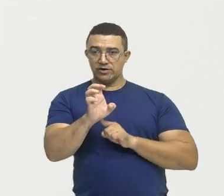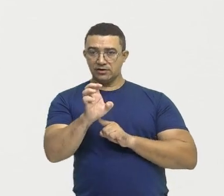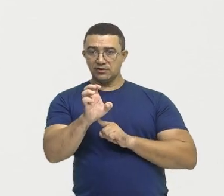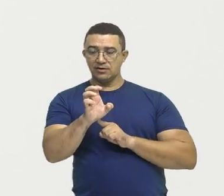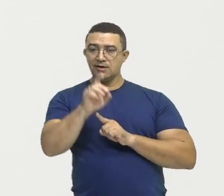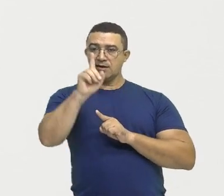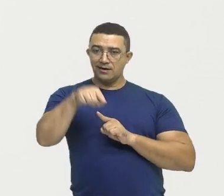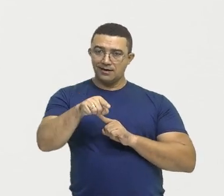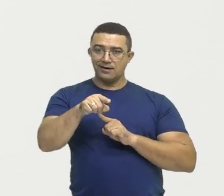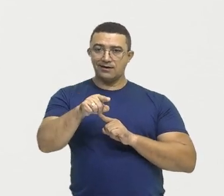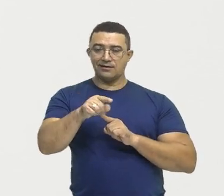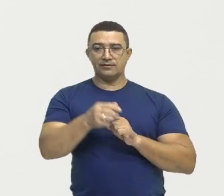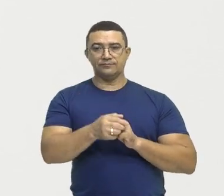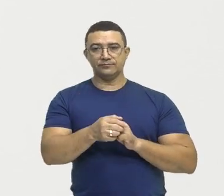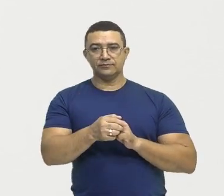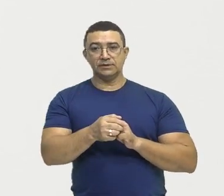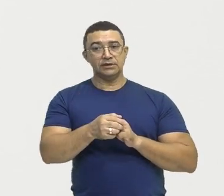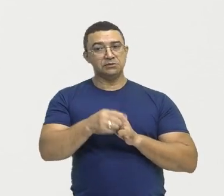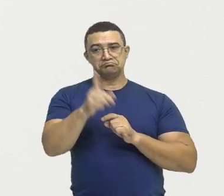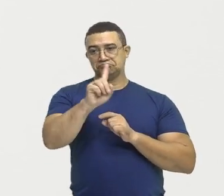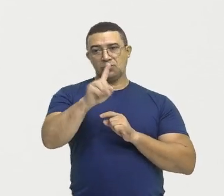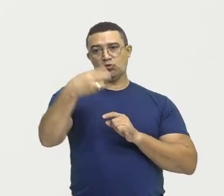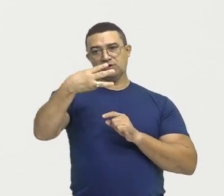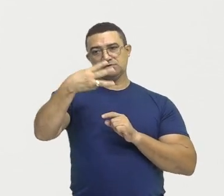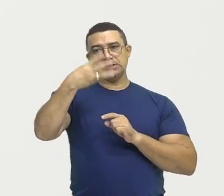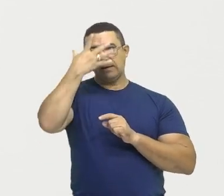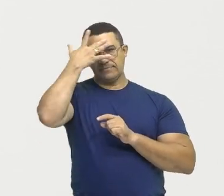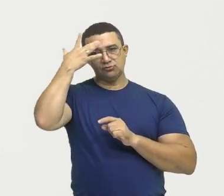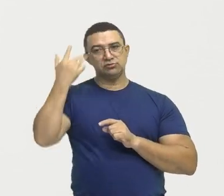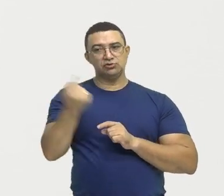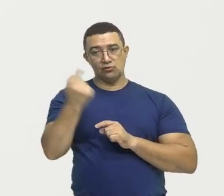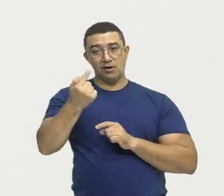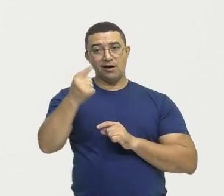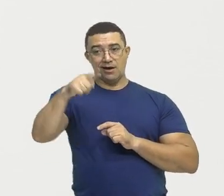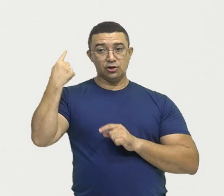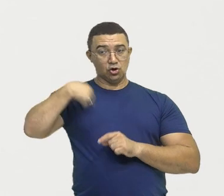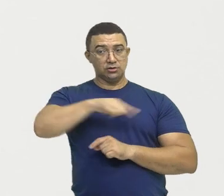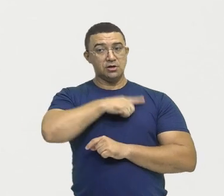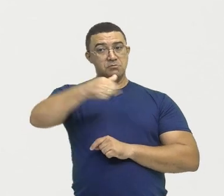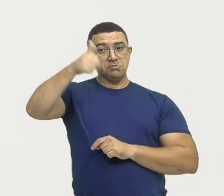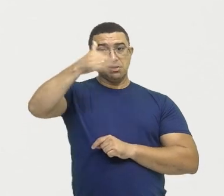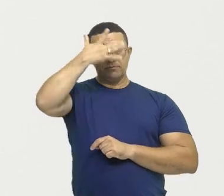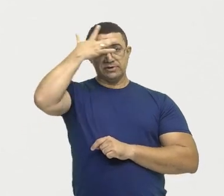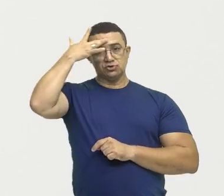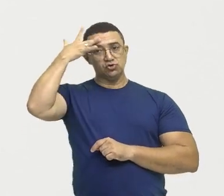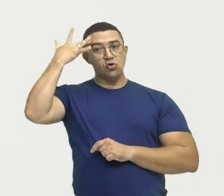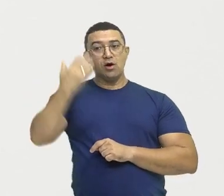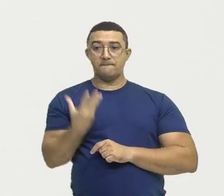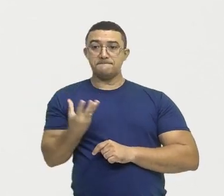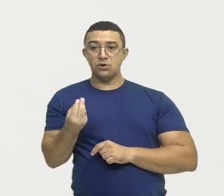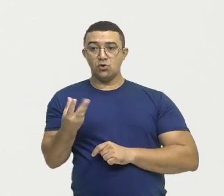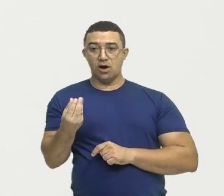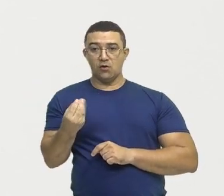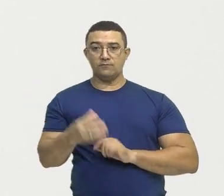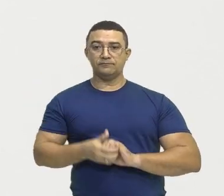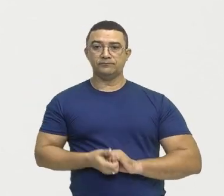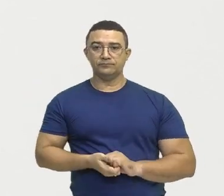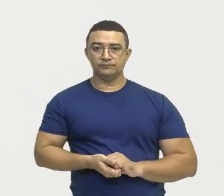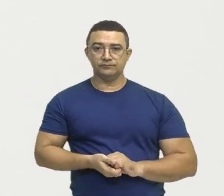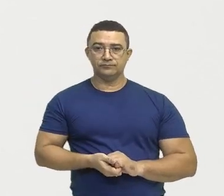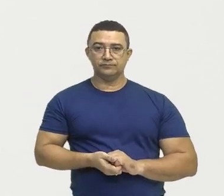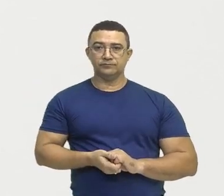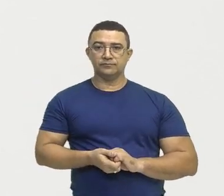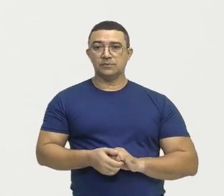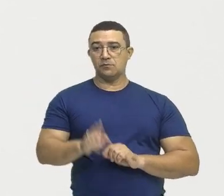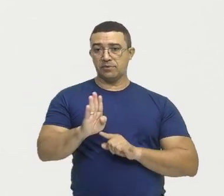aqui we, não é terceira pessoa do singular, é nós, primeira pessoa do plural. Aí nós temos I, primeira